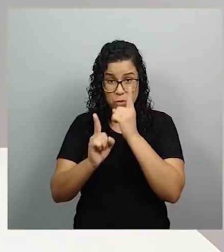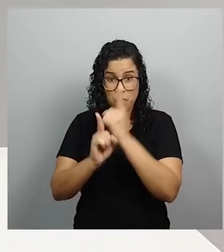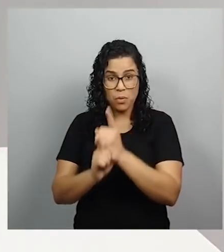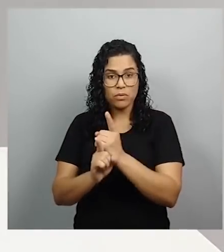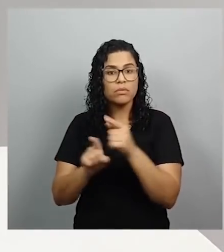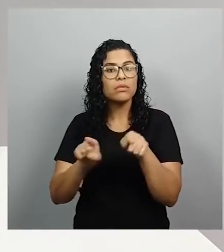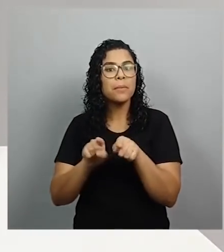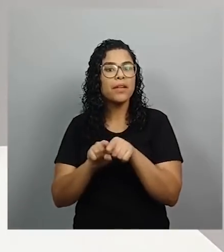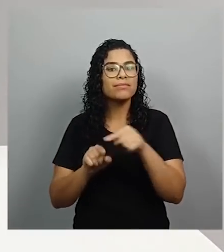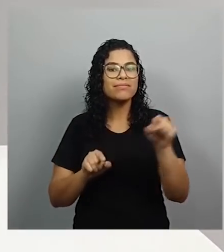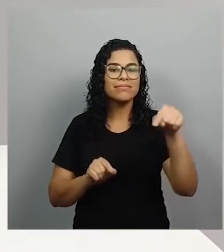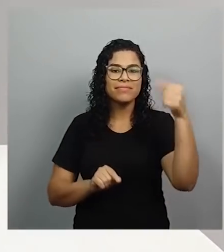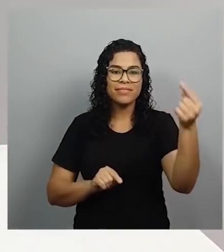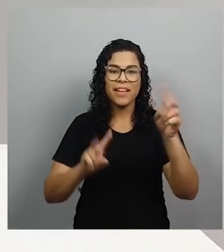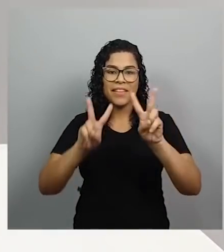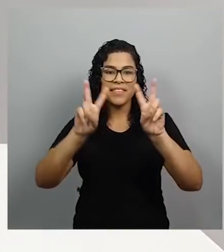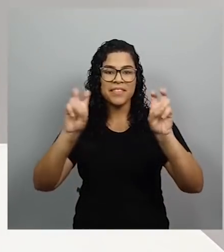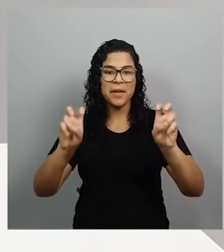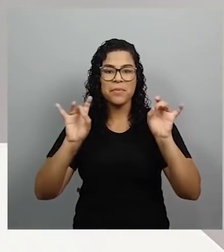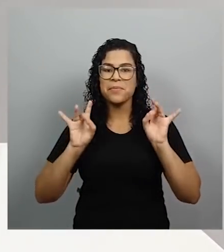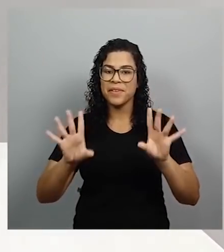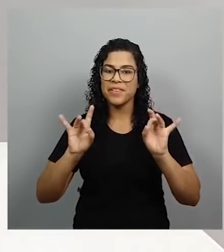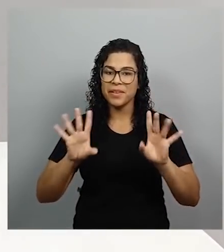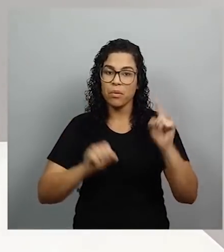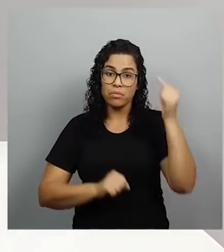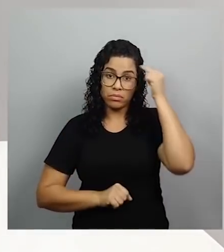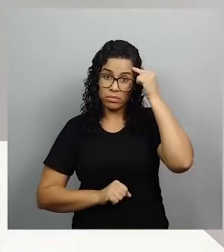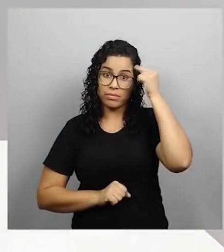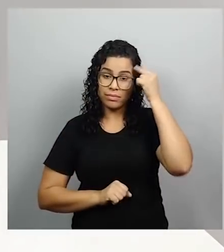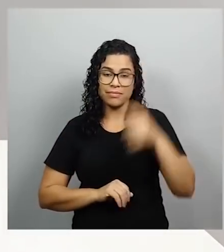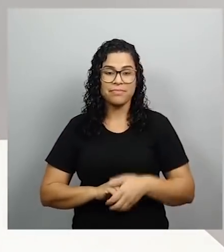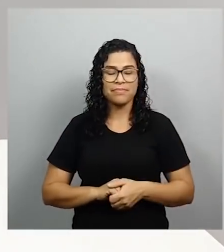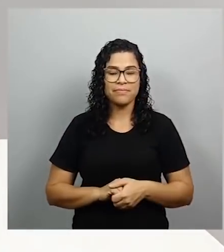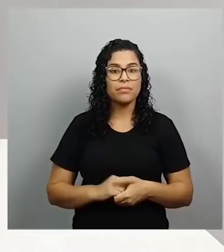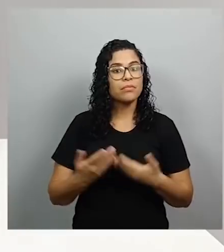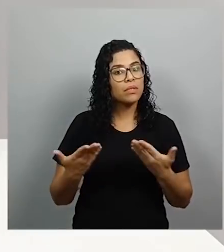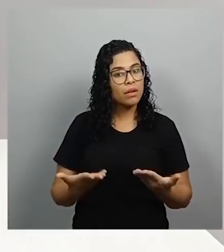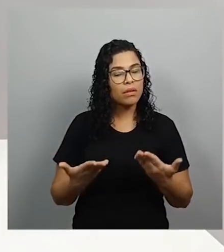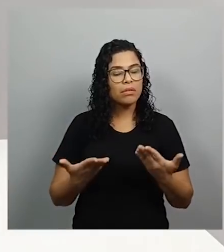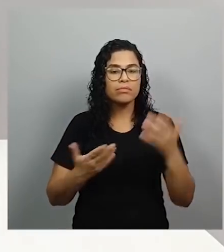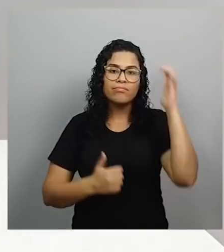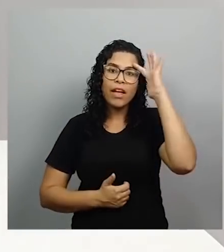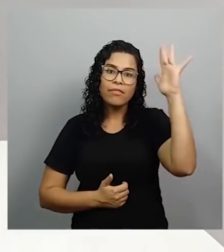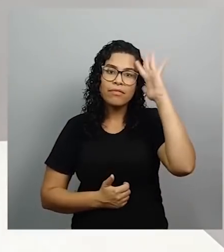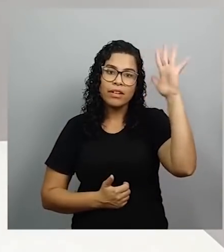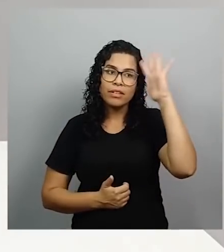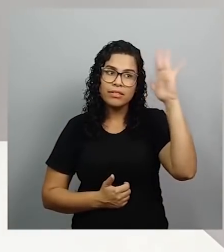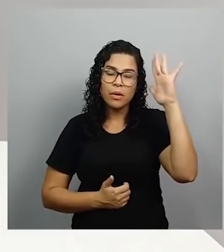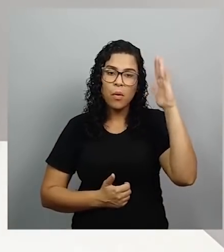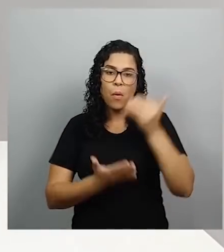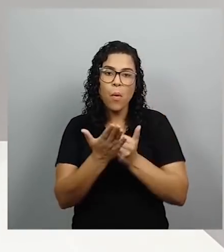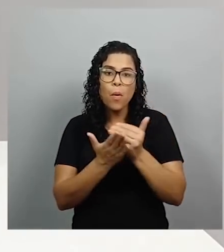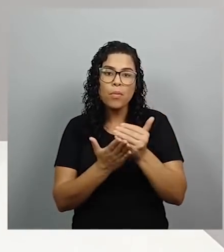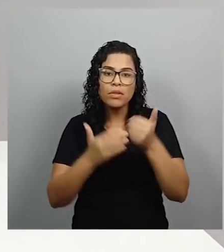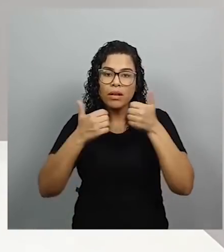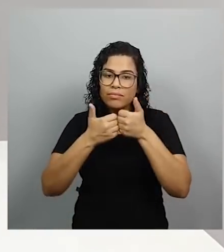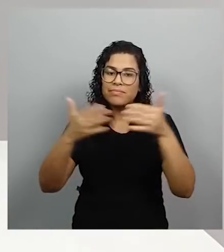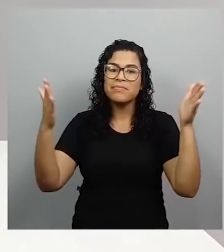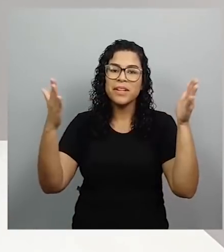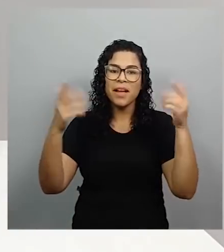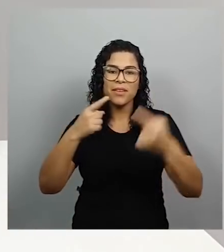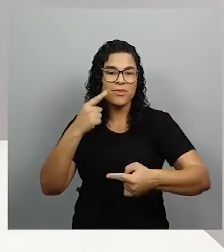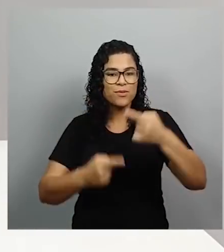próximos, teremos uma temática especial para pensarmos e, quem sabe, a partir dessas reflexões, ampliarmos mais e